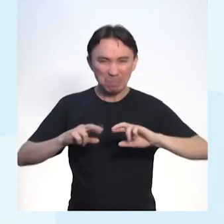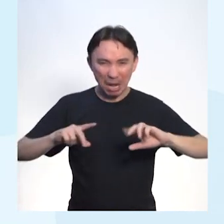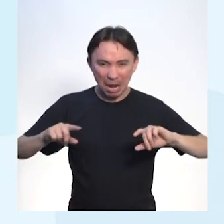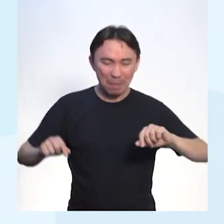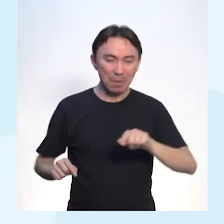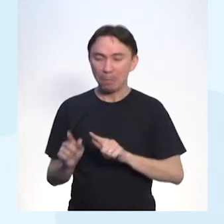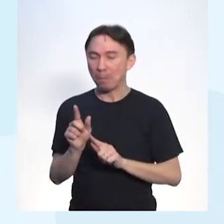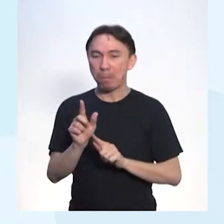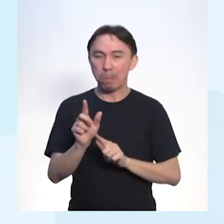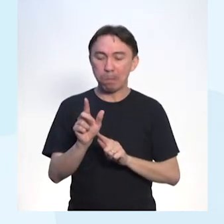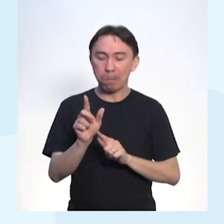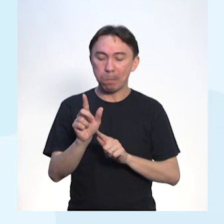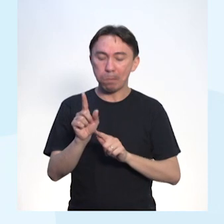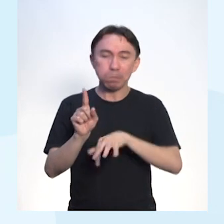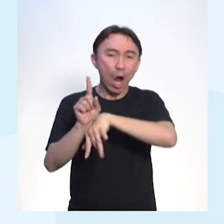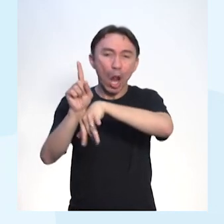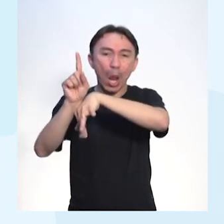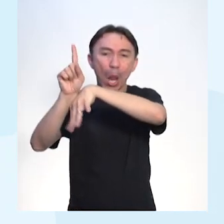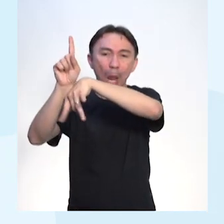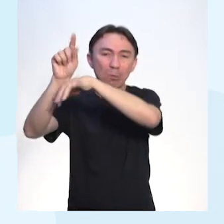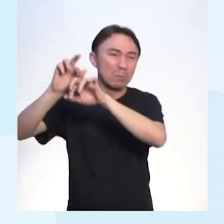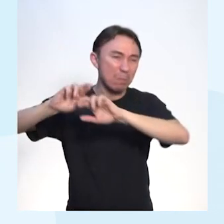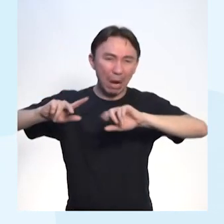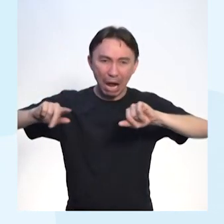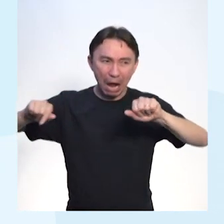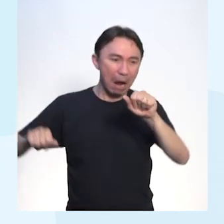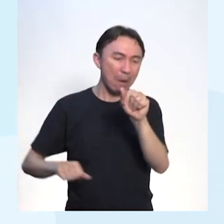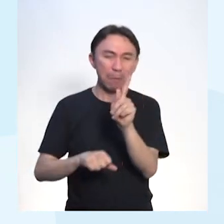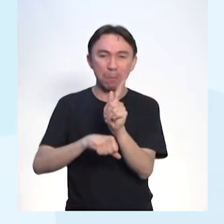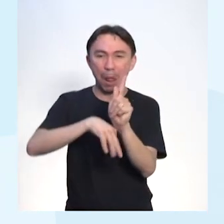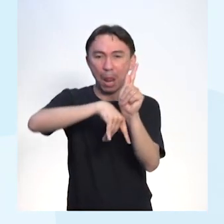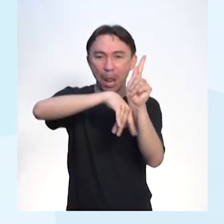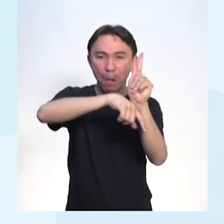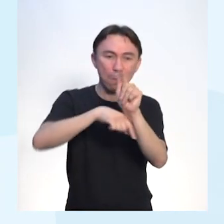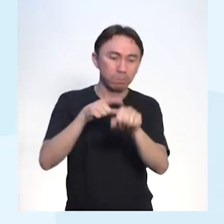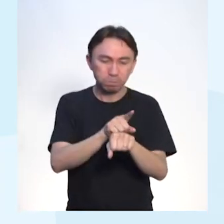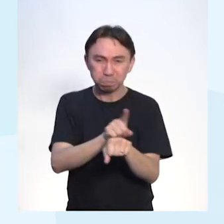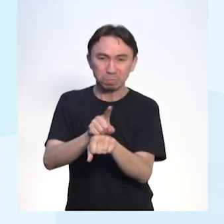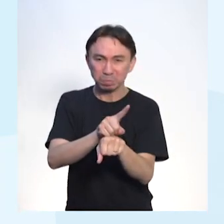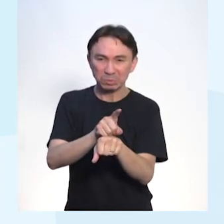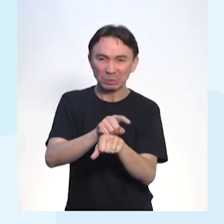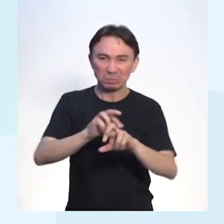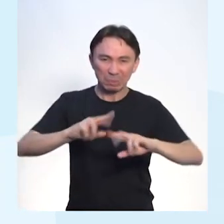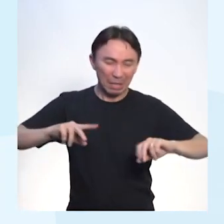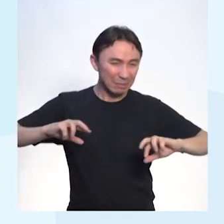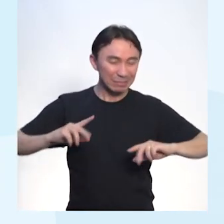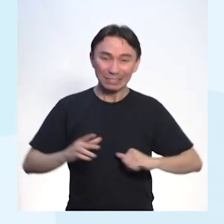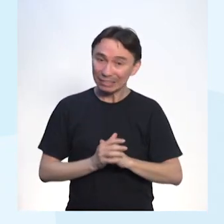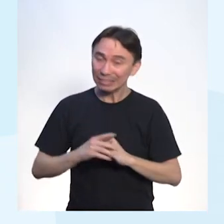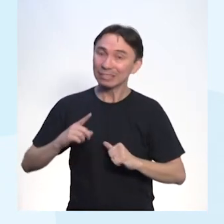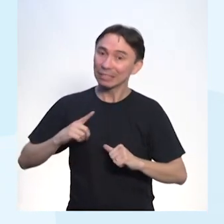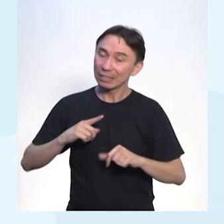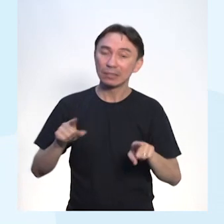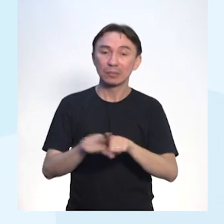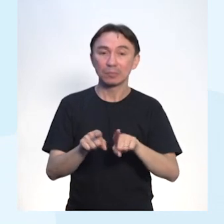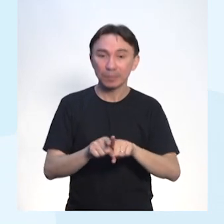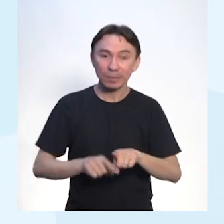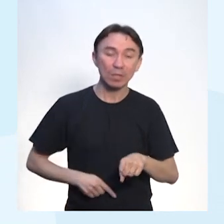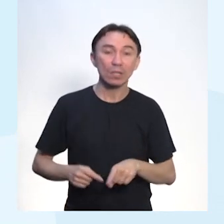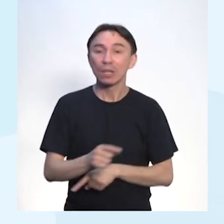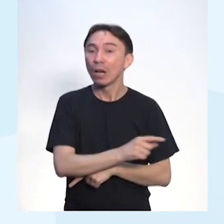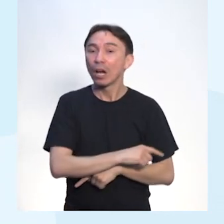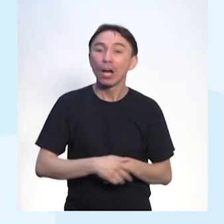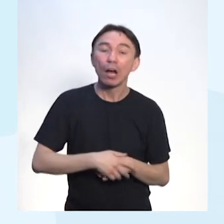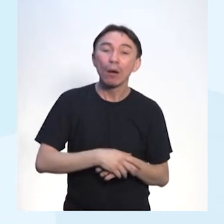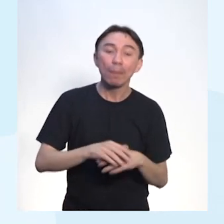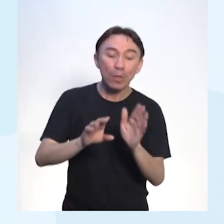a Guerra Fria foi marcada pelo conflito ideológico entre dois sistemas econômicos e políticos, o